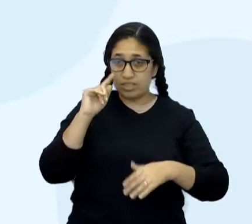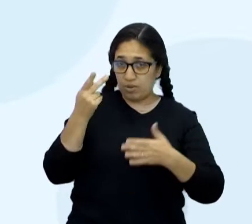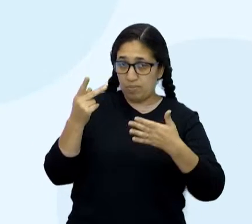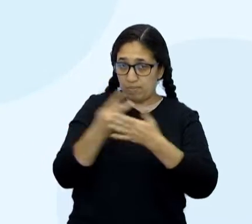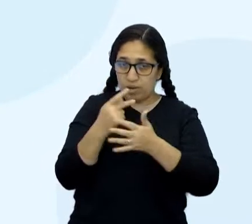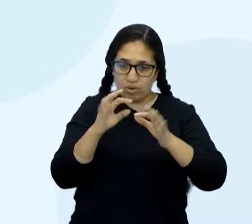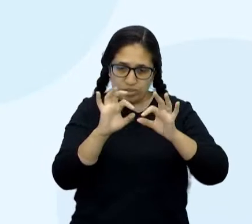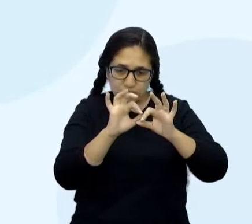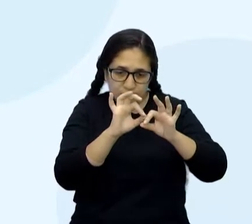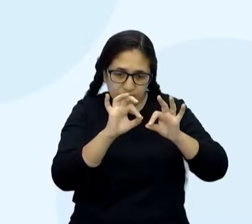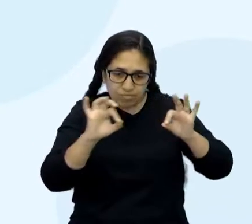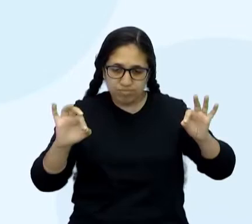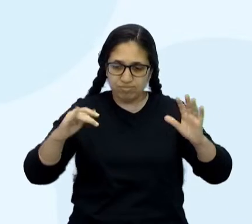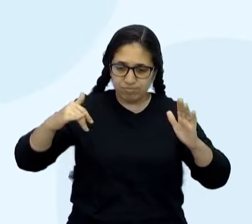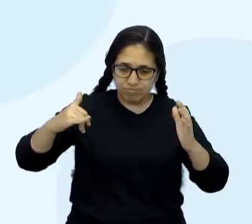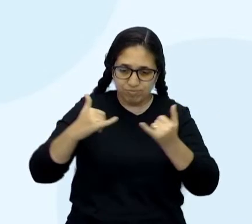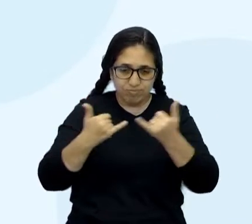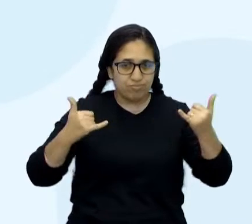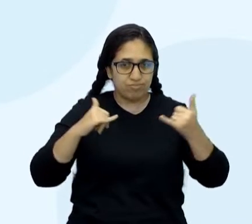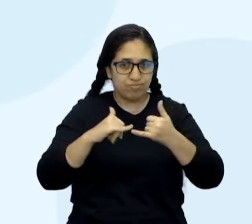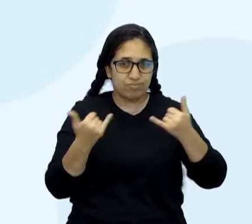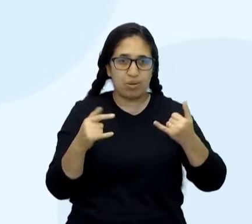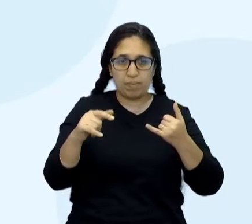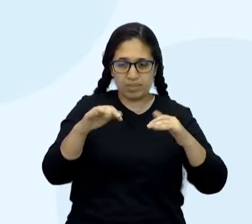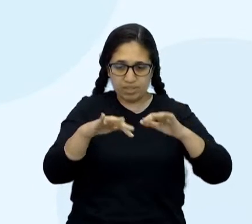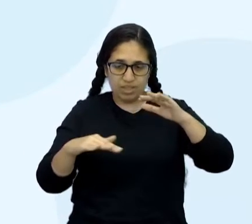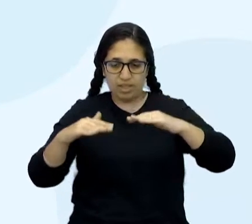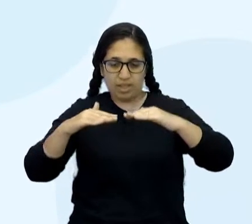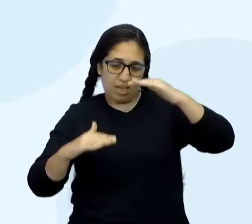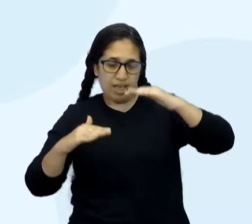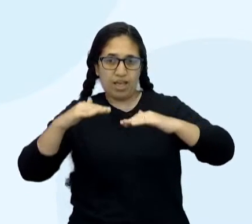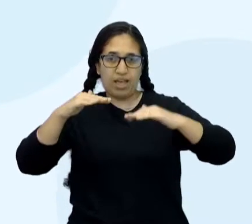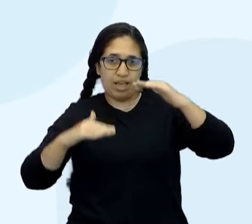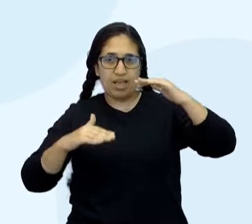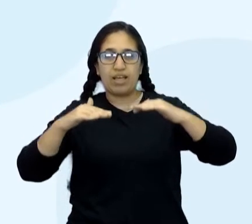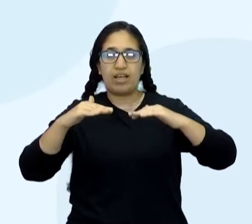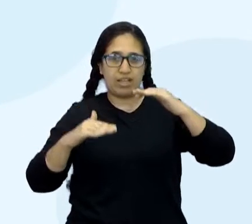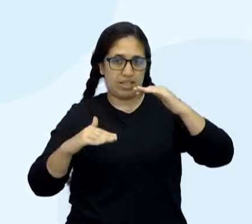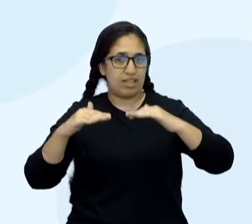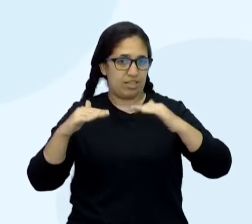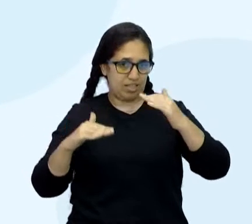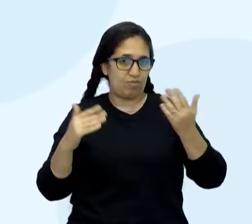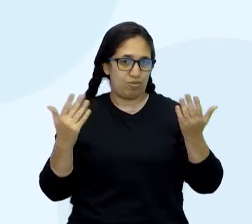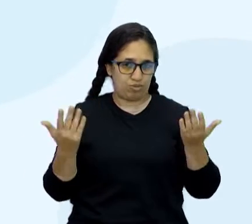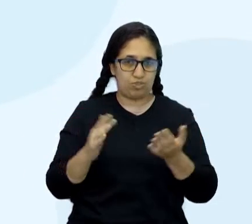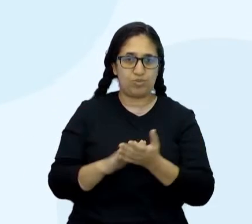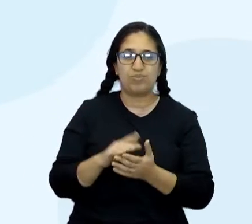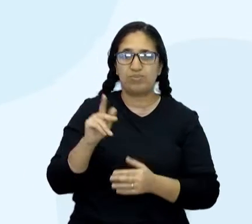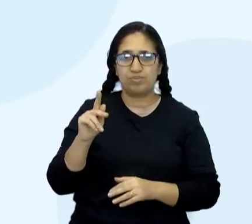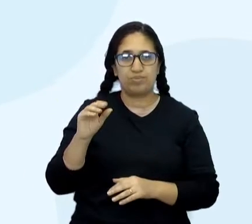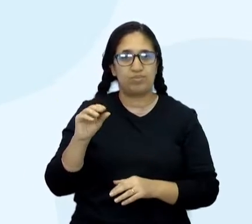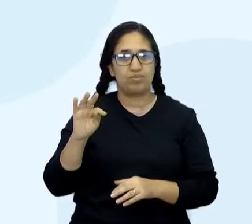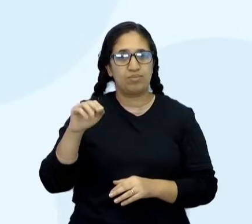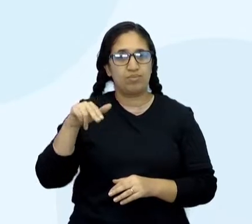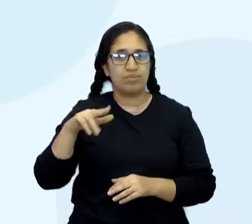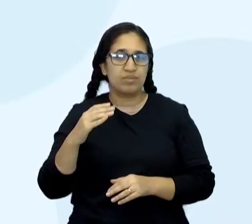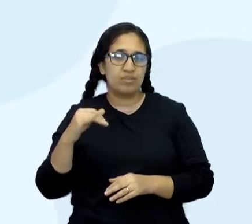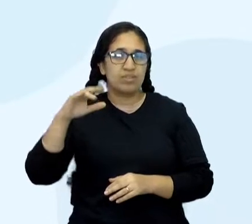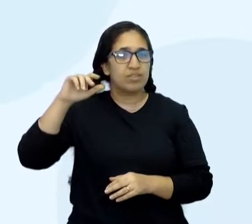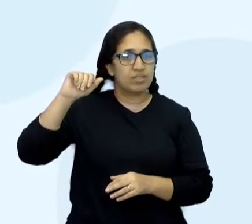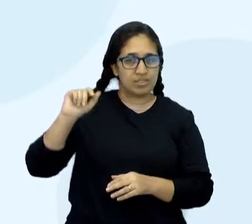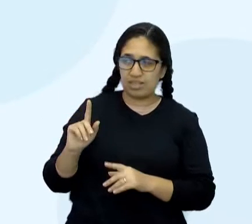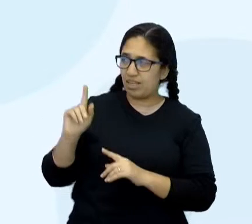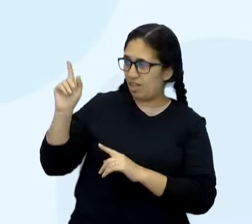a corrente, é necessário ter uma região de desequilíbrio, que é o que a gente chama de potencial elétrico, né? Diferença